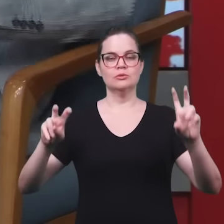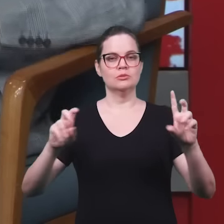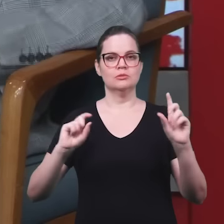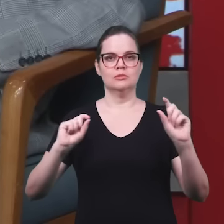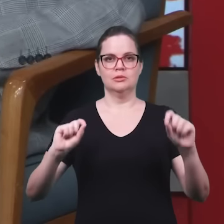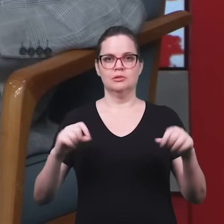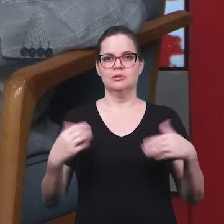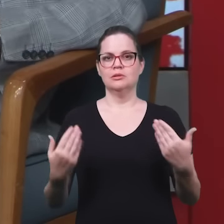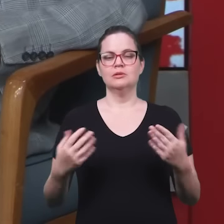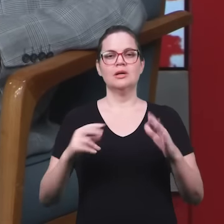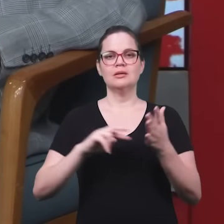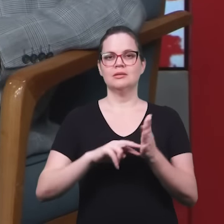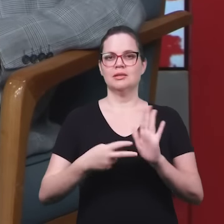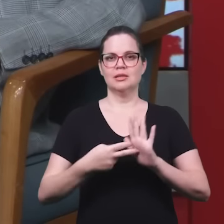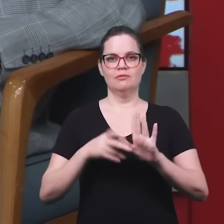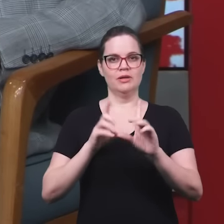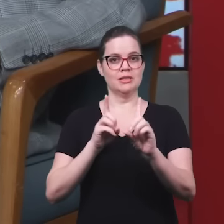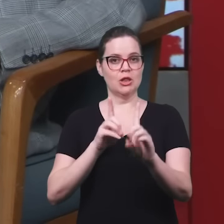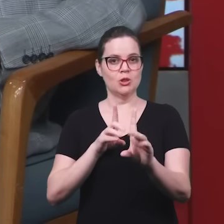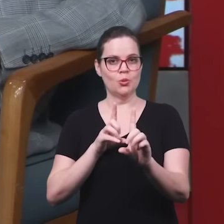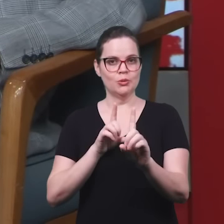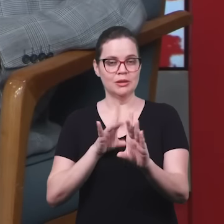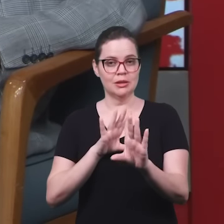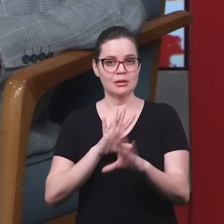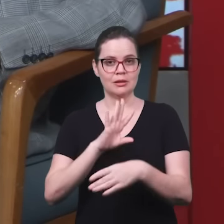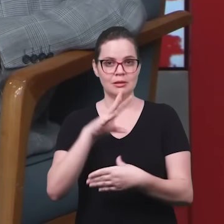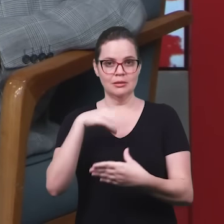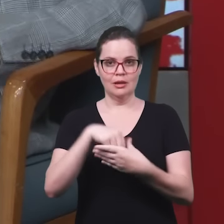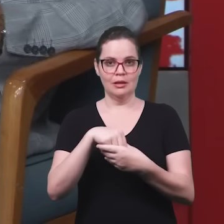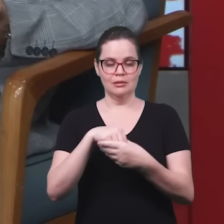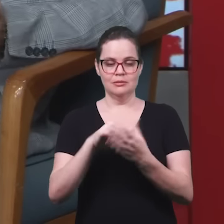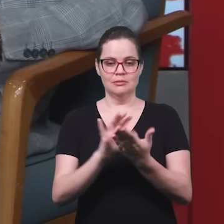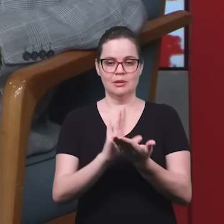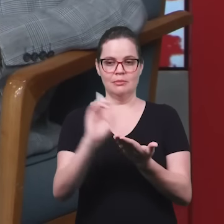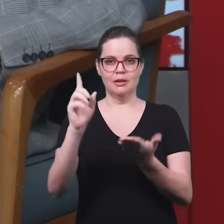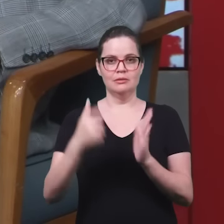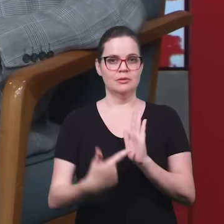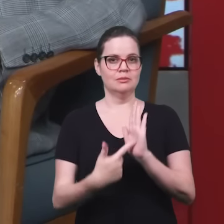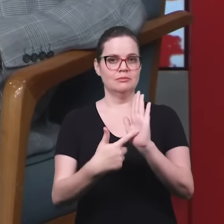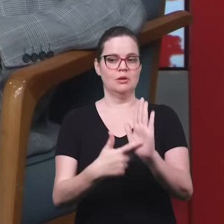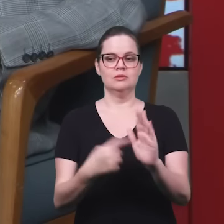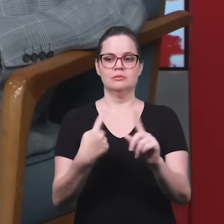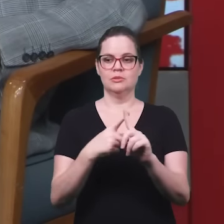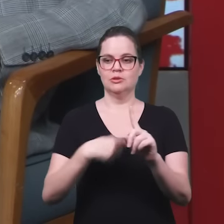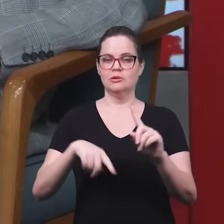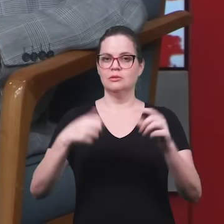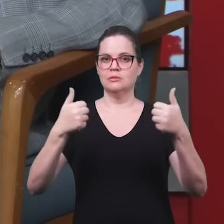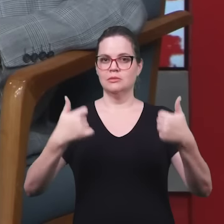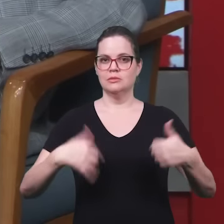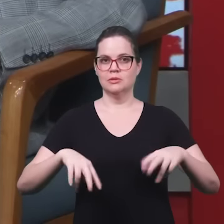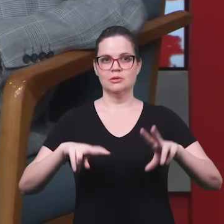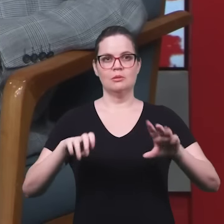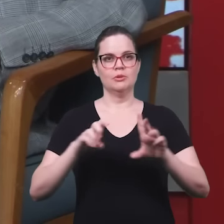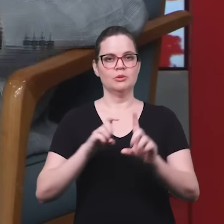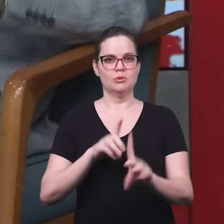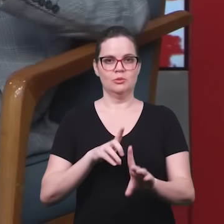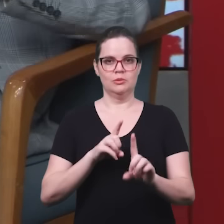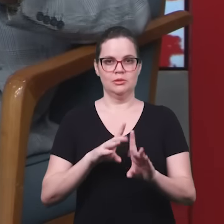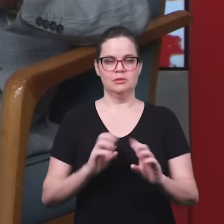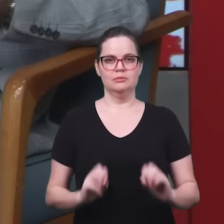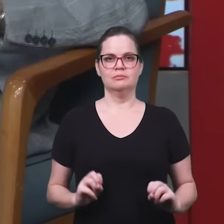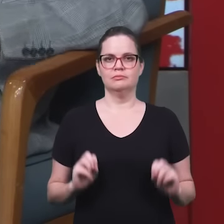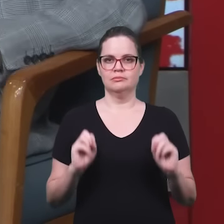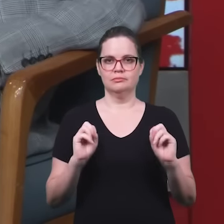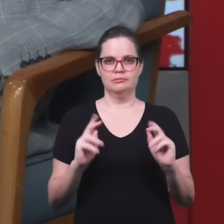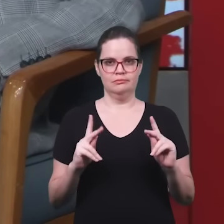óbvio dentro daquilo que é a doutrina bíblica, né? Porque nós estamos falando de doutrina.